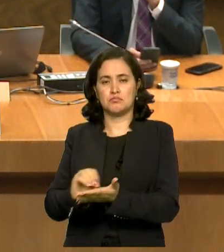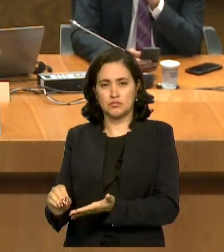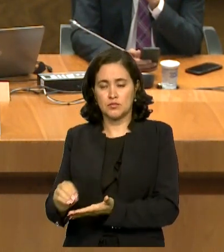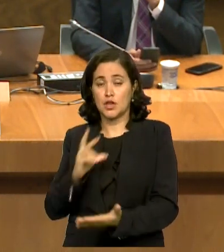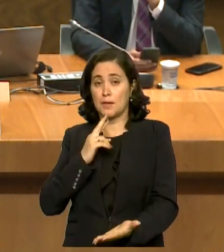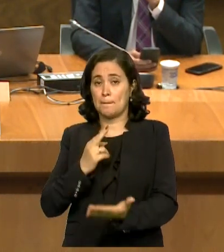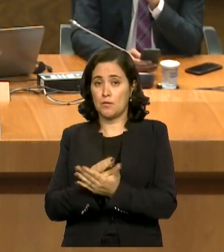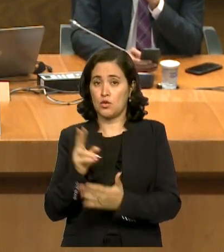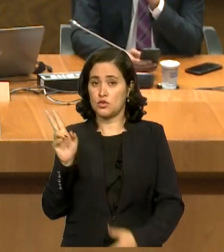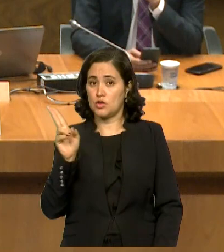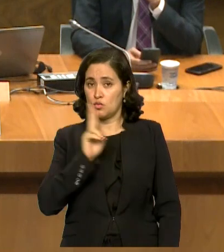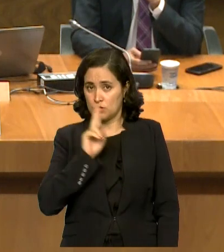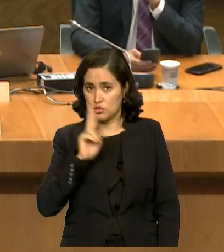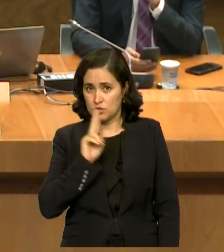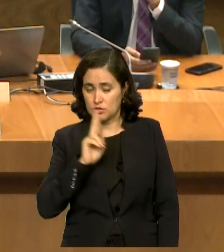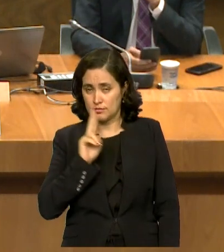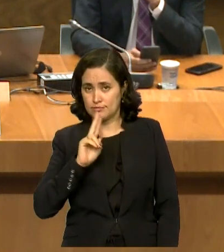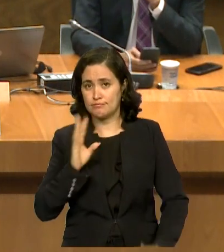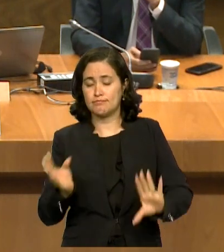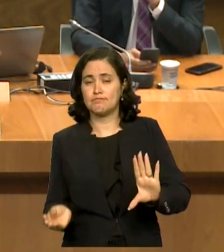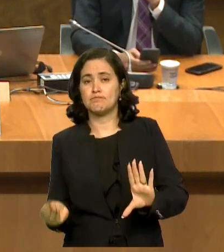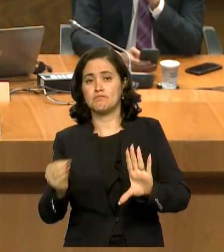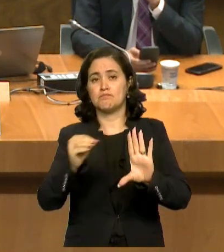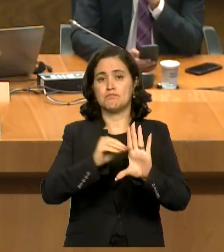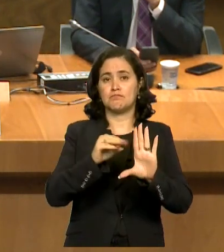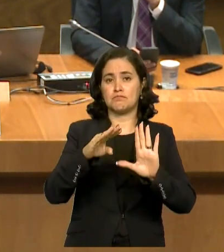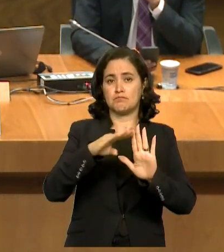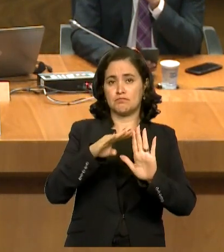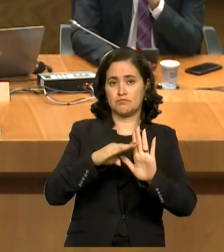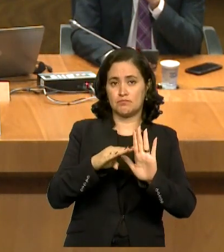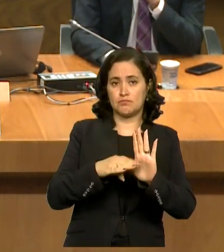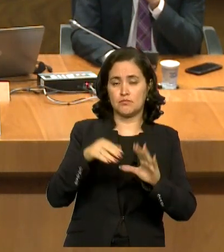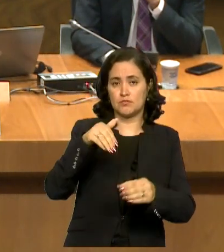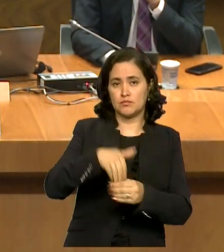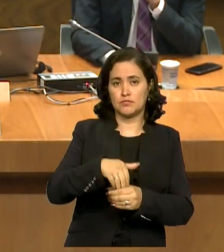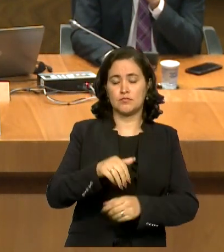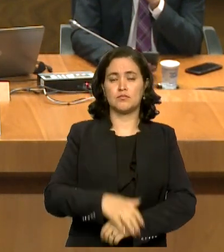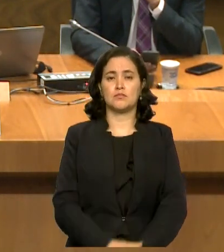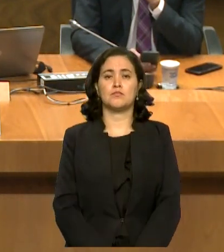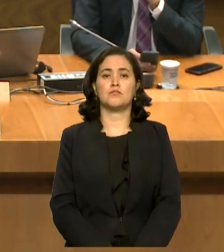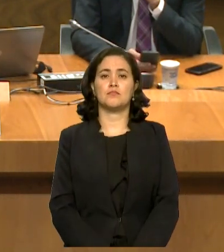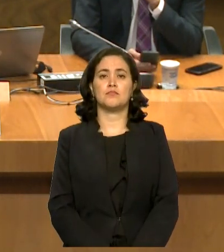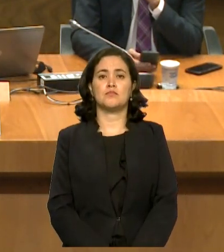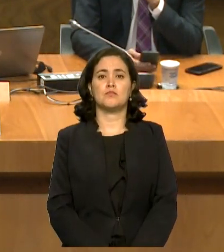e após incluídos na ordem do dia para votação.